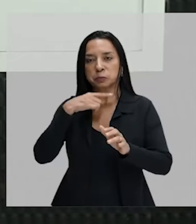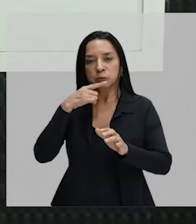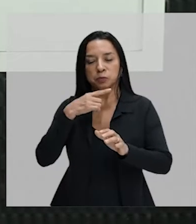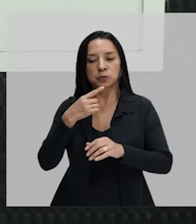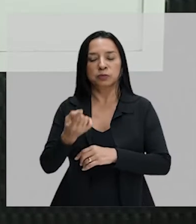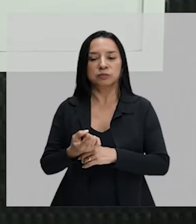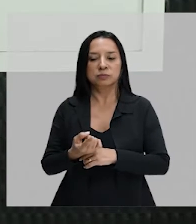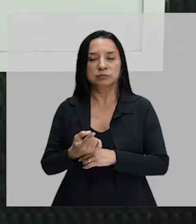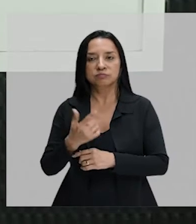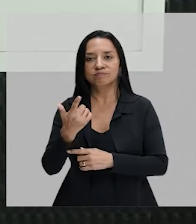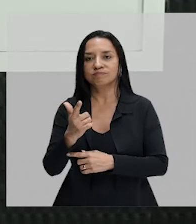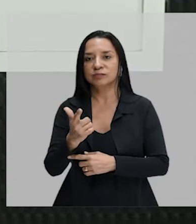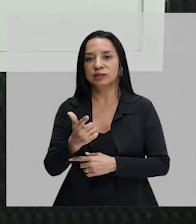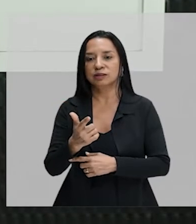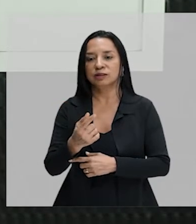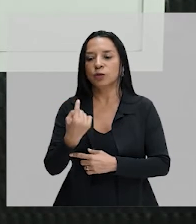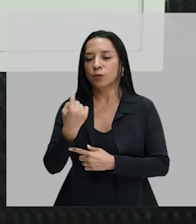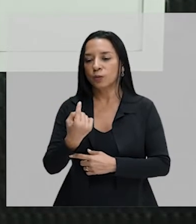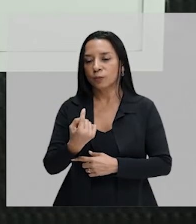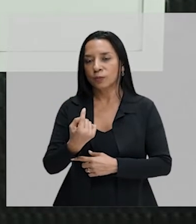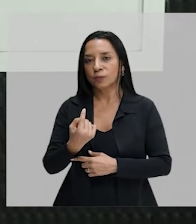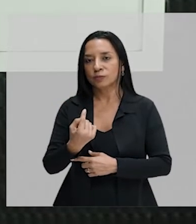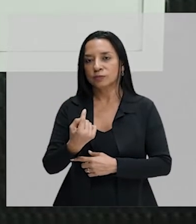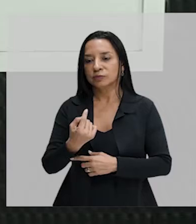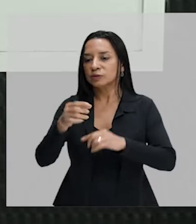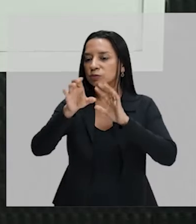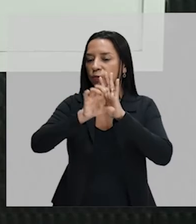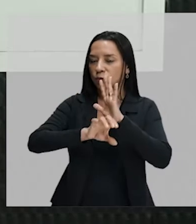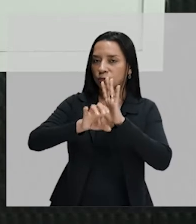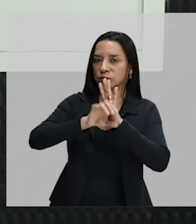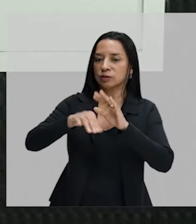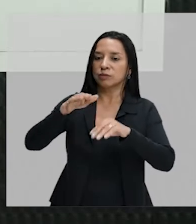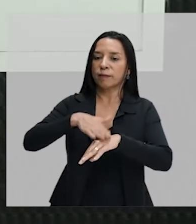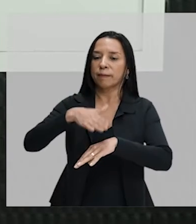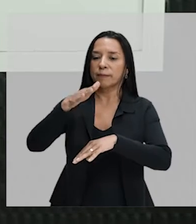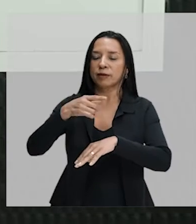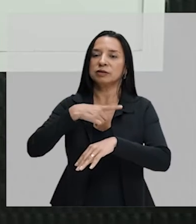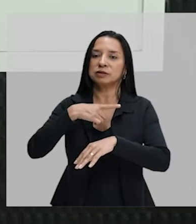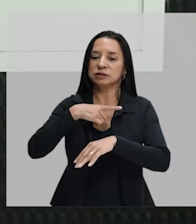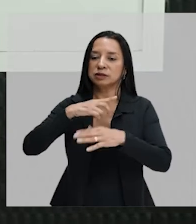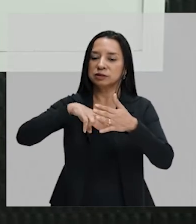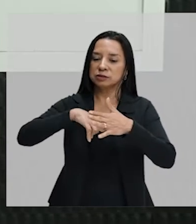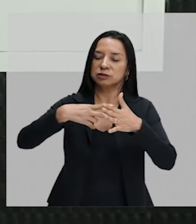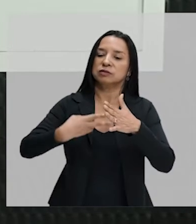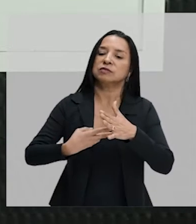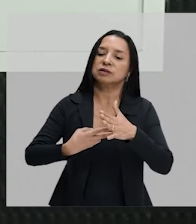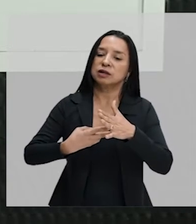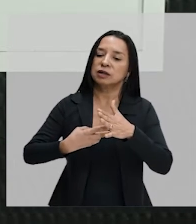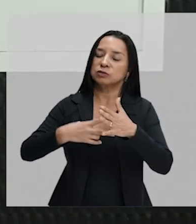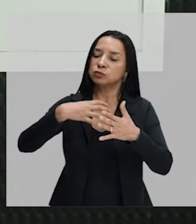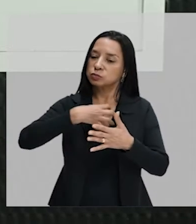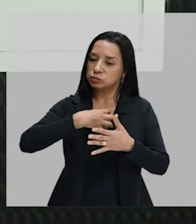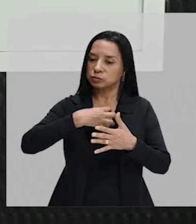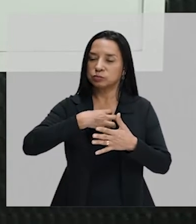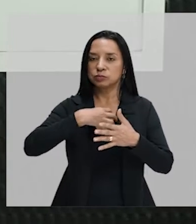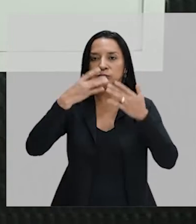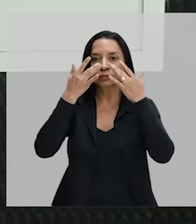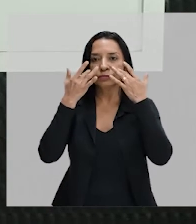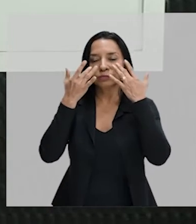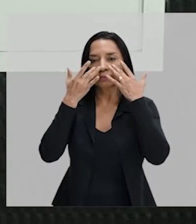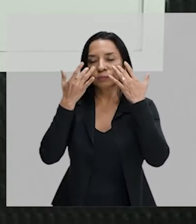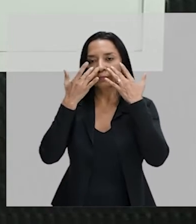nenhuma, é uma das conceitualizações que mais traz significado e sentido para a arte